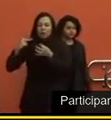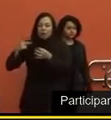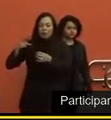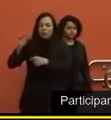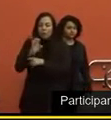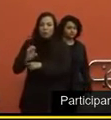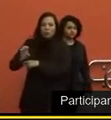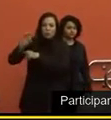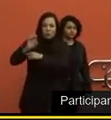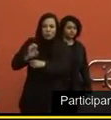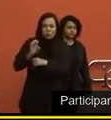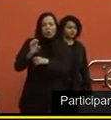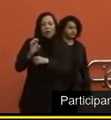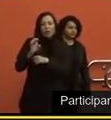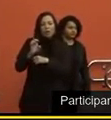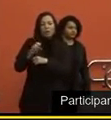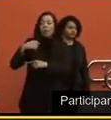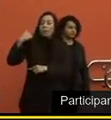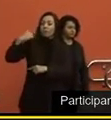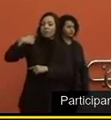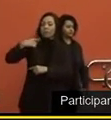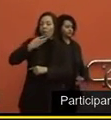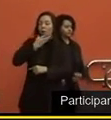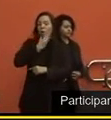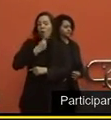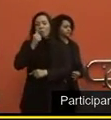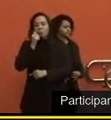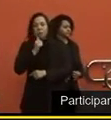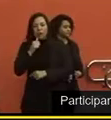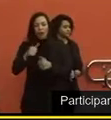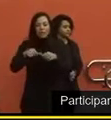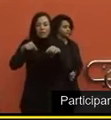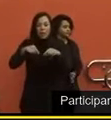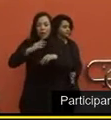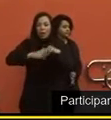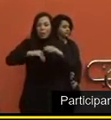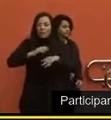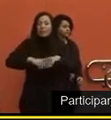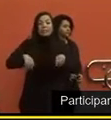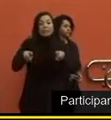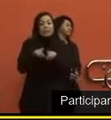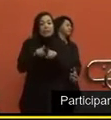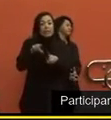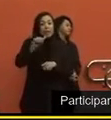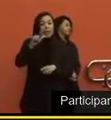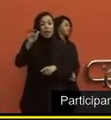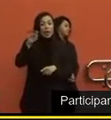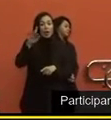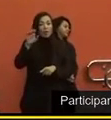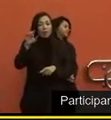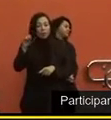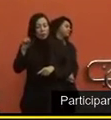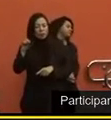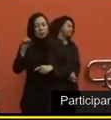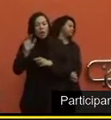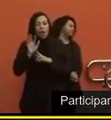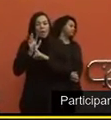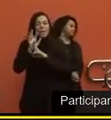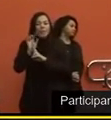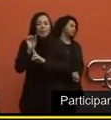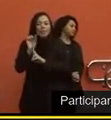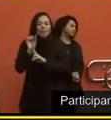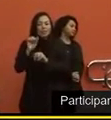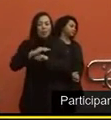do Estado, advogados e advogadas, e aqui também doutor Alfredo Hilário, representando o